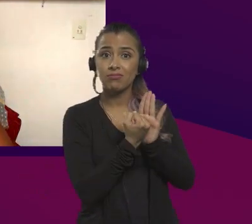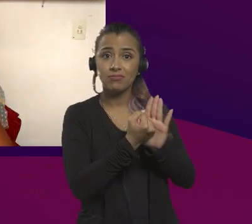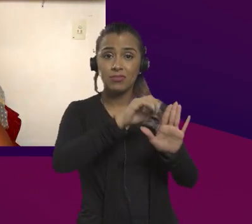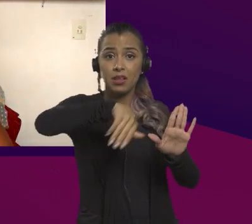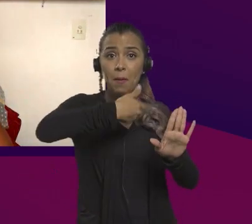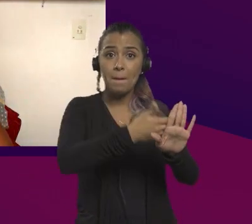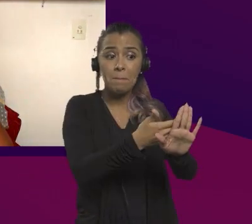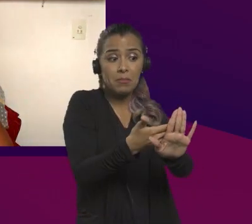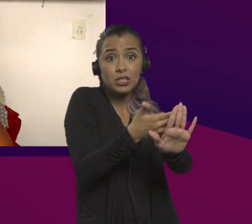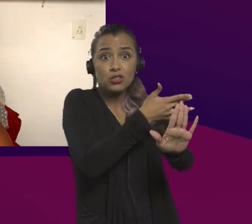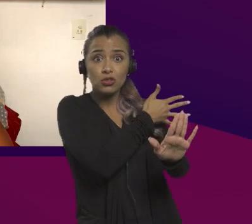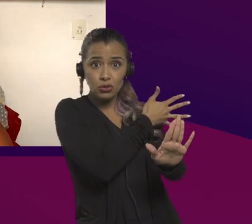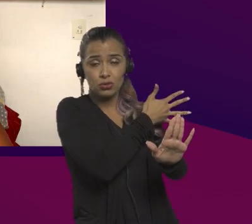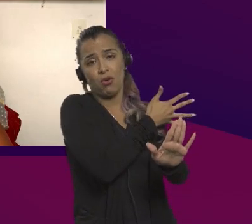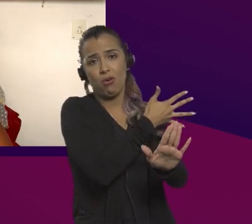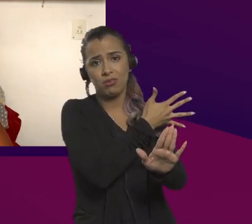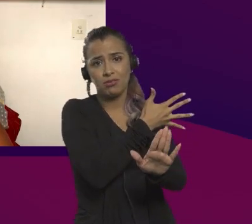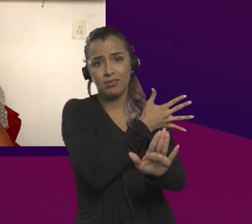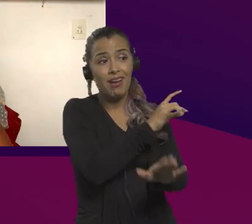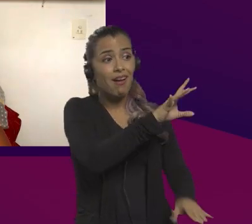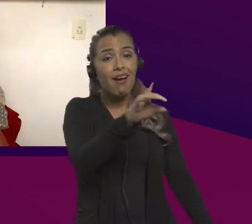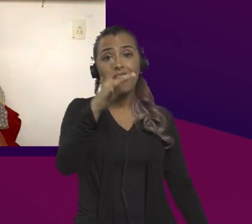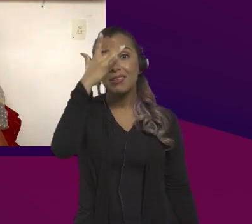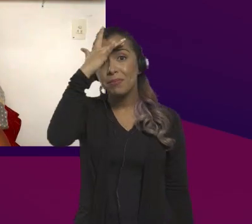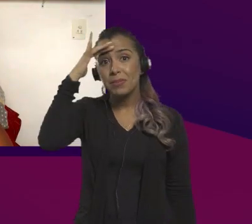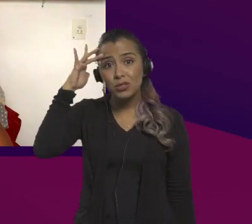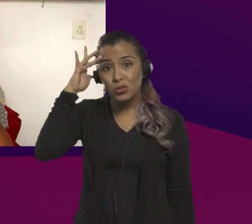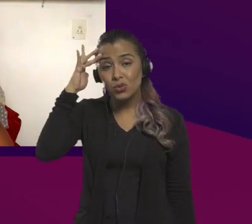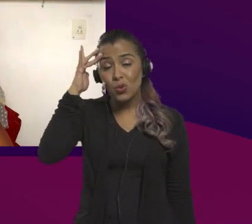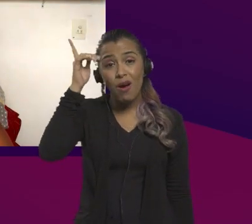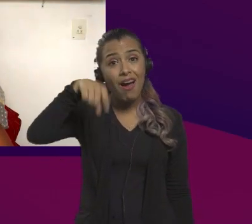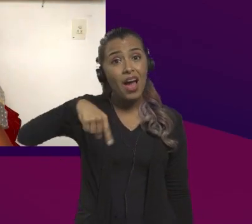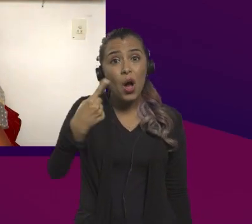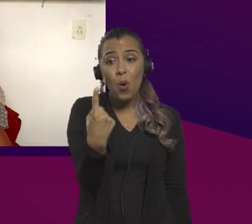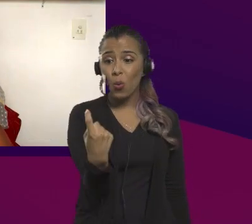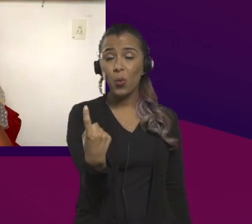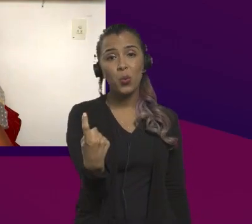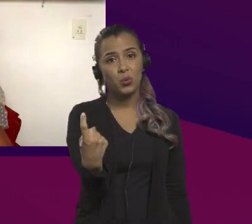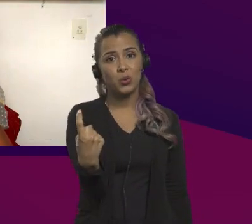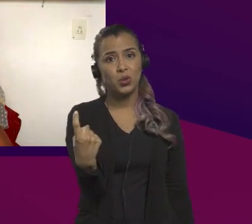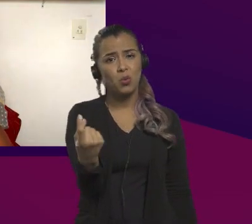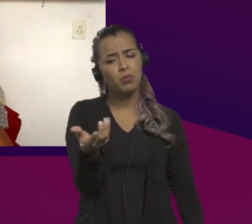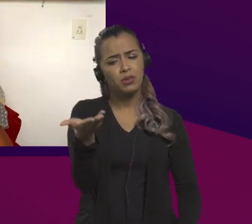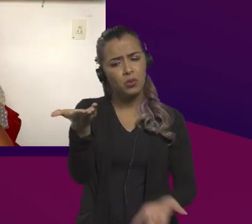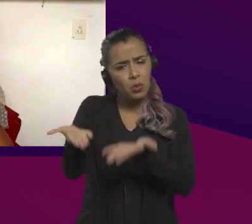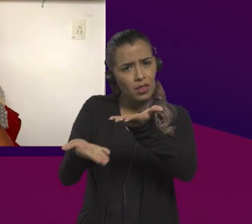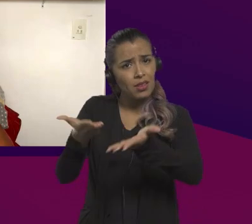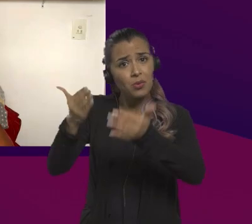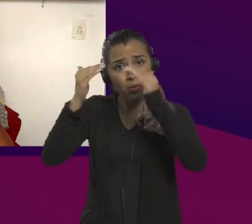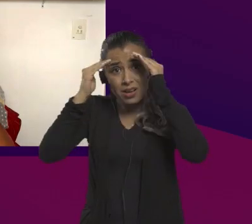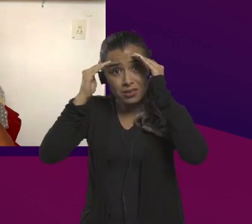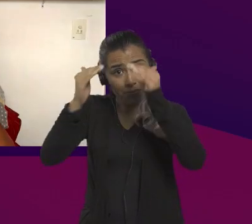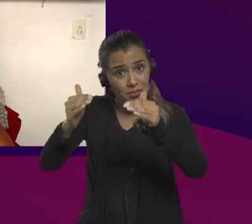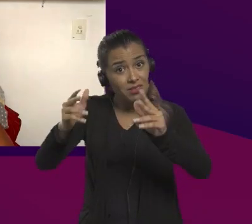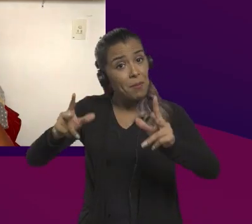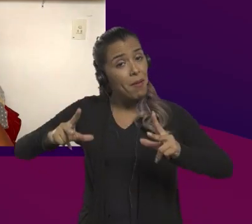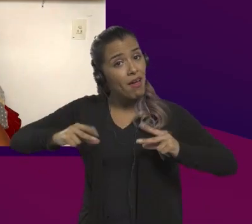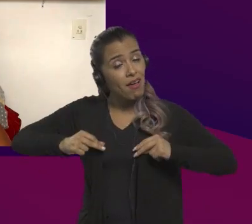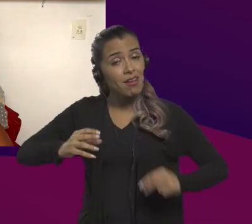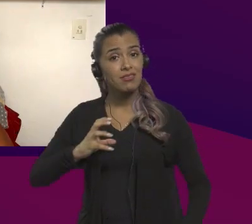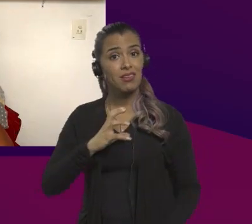genética. Ele é único e trata ele, então, como um corpo único que merece respeito e que merece ser